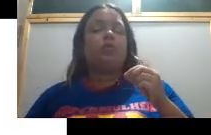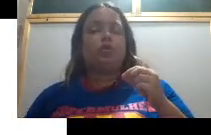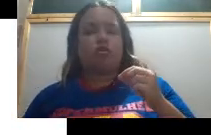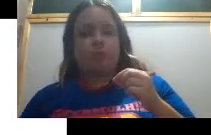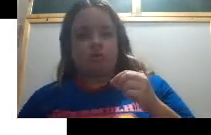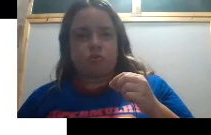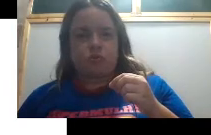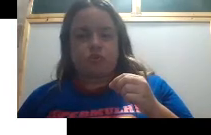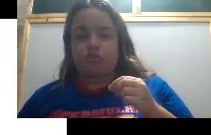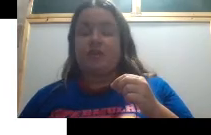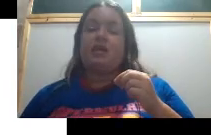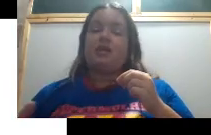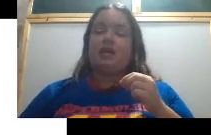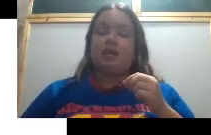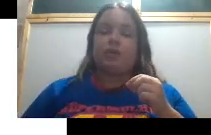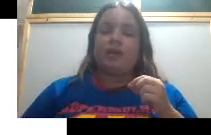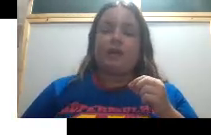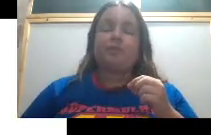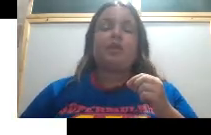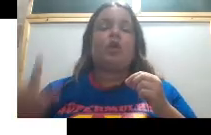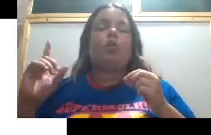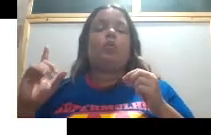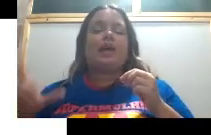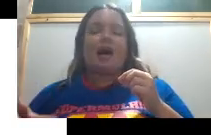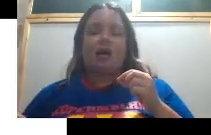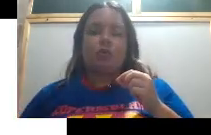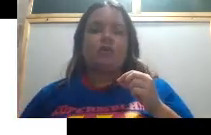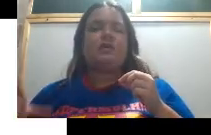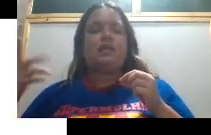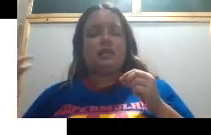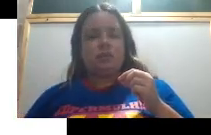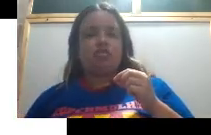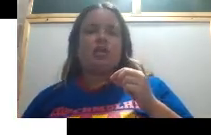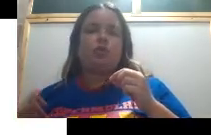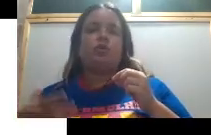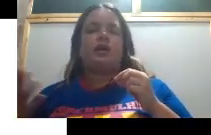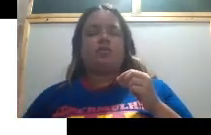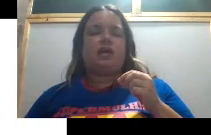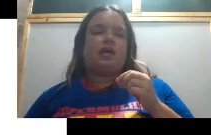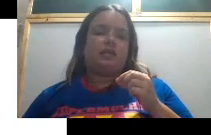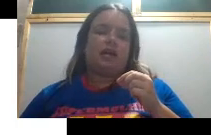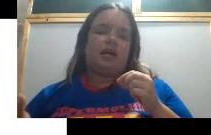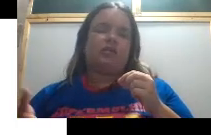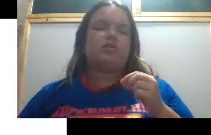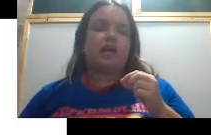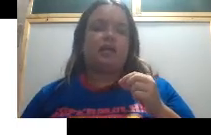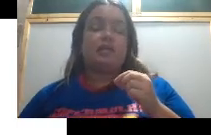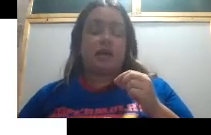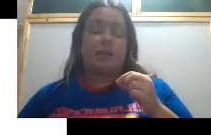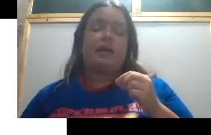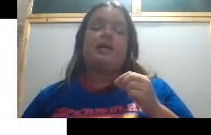incomodava muito as pessoas que era o que o cargo de administrador no caso na